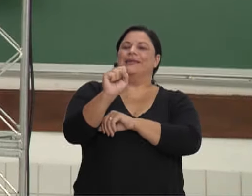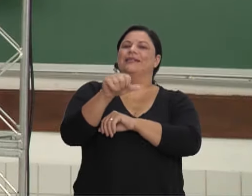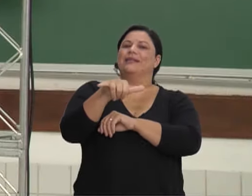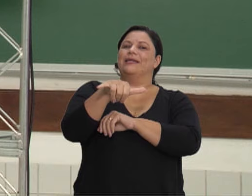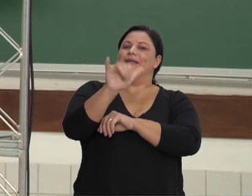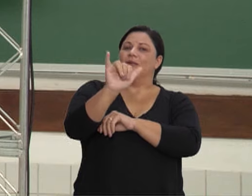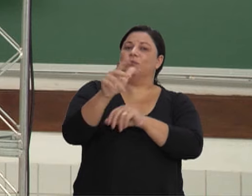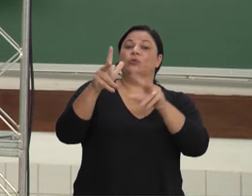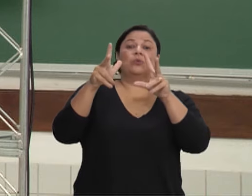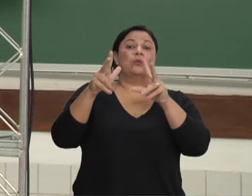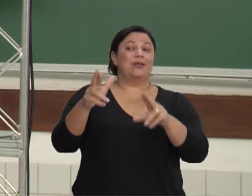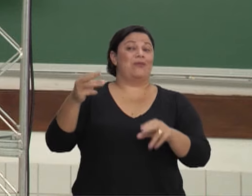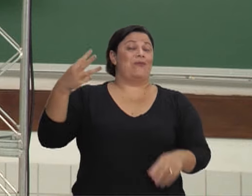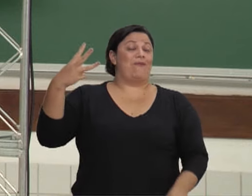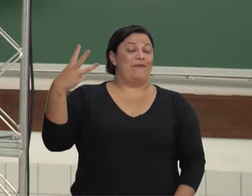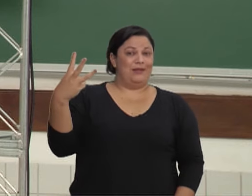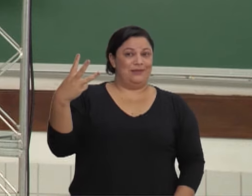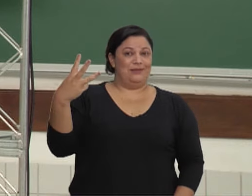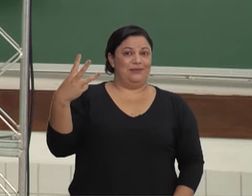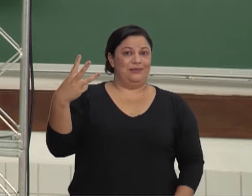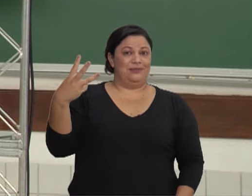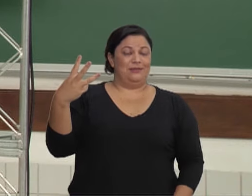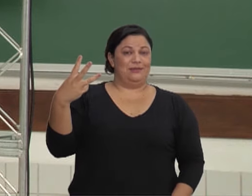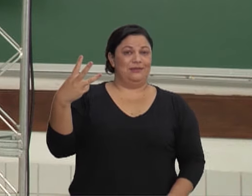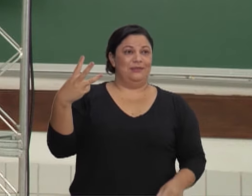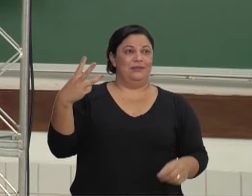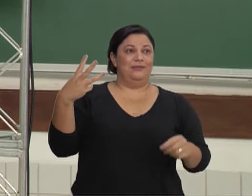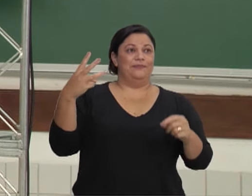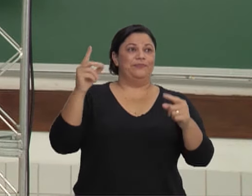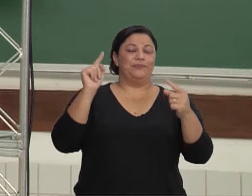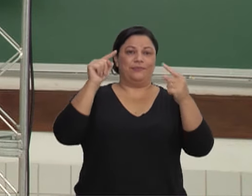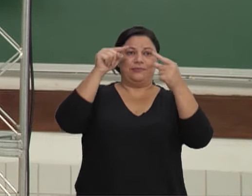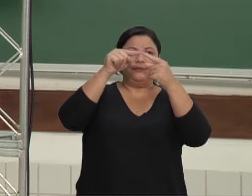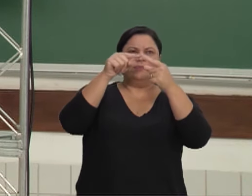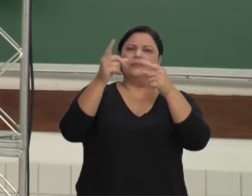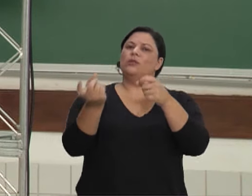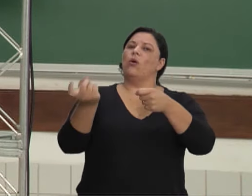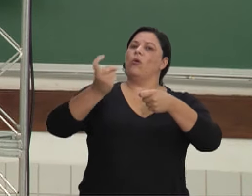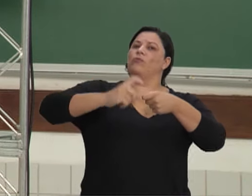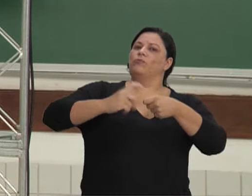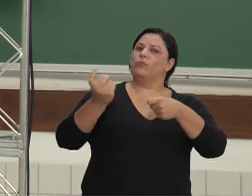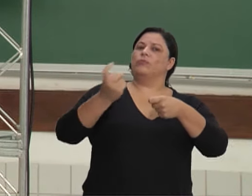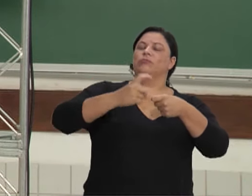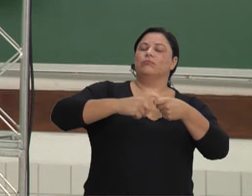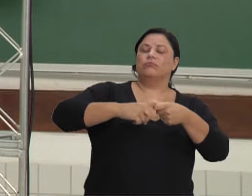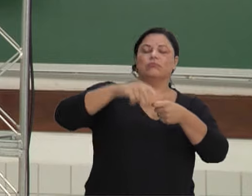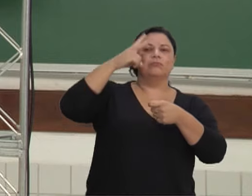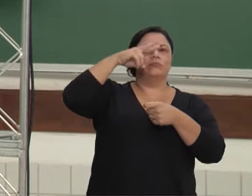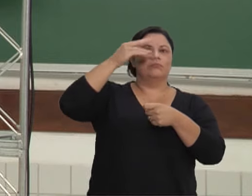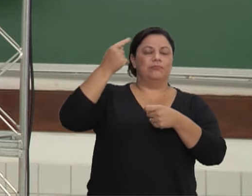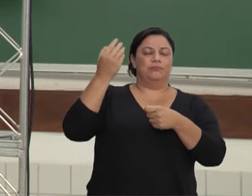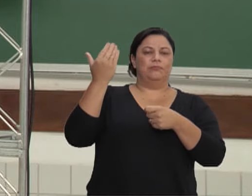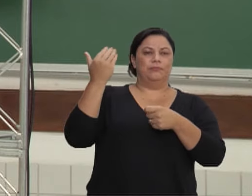cheguei lá no meu A', que é meu ponto de encontro. Vamos voltar aqui, só para a gente dar uma olhada.